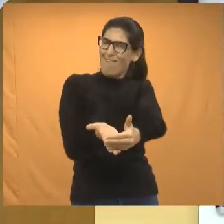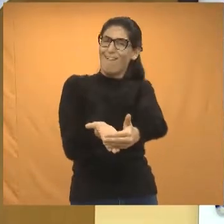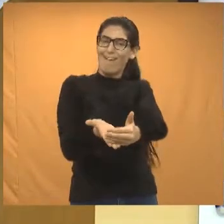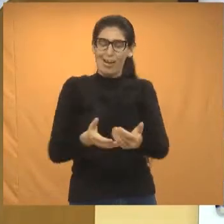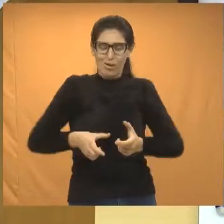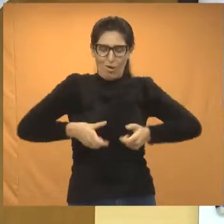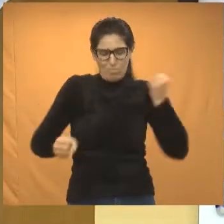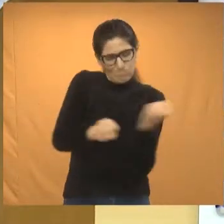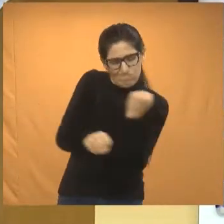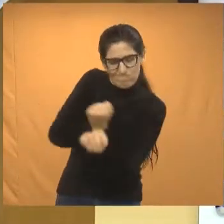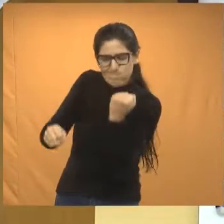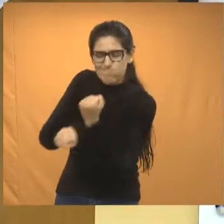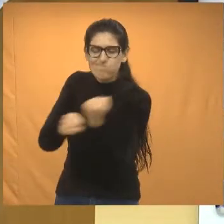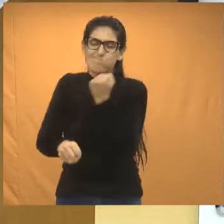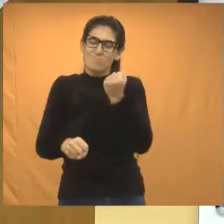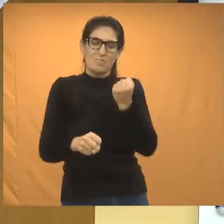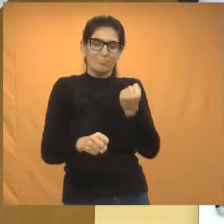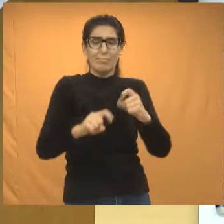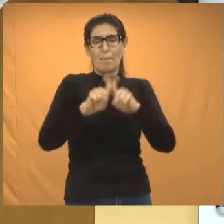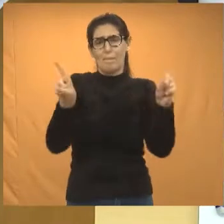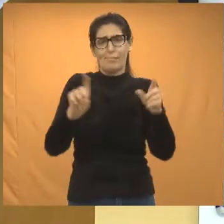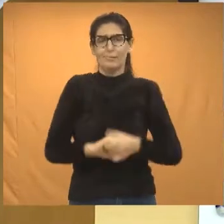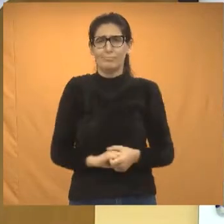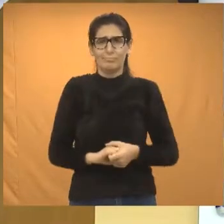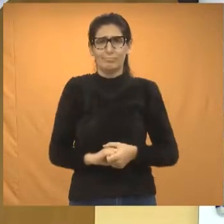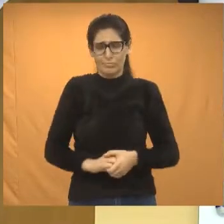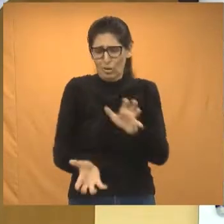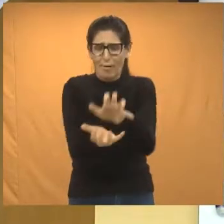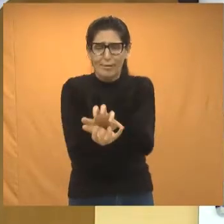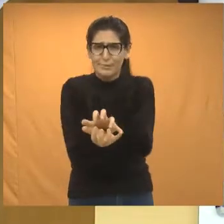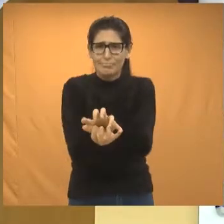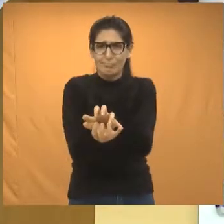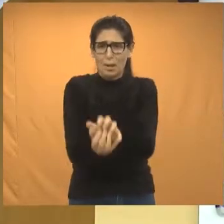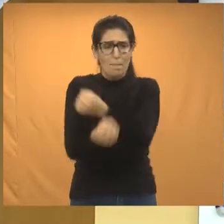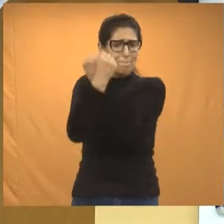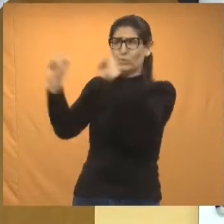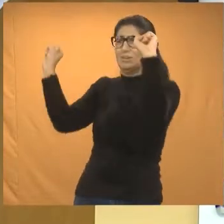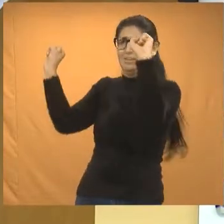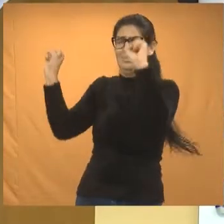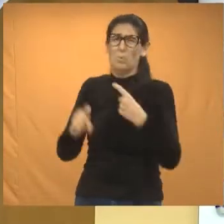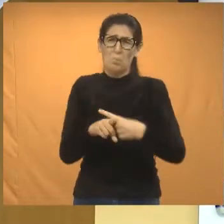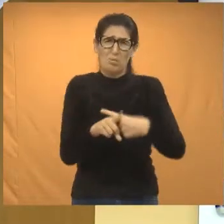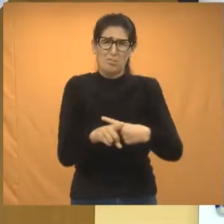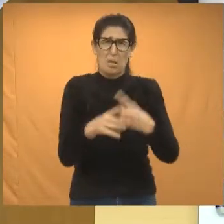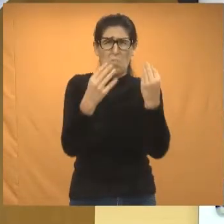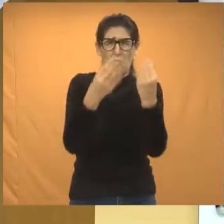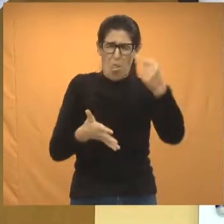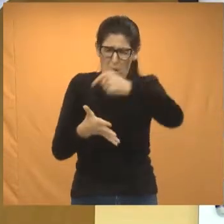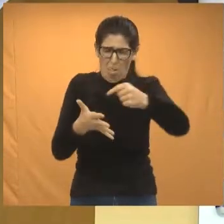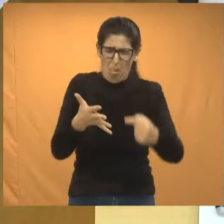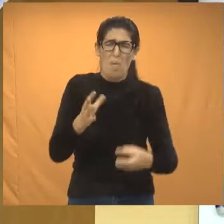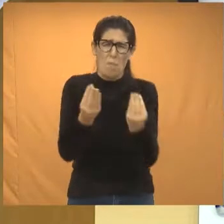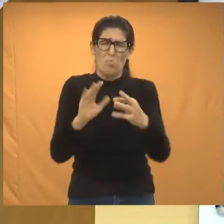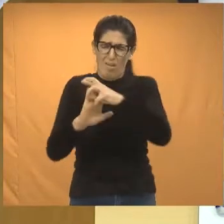grande, que tem aí um capital industrial, um capital comercial muito grande, e muitas vezes as pessoas vêm aqui e percebem